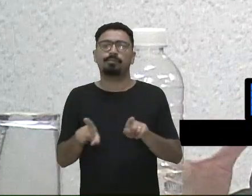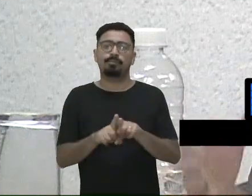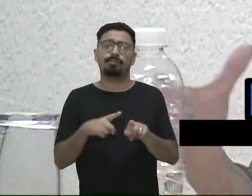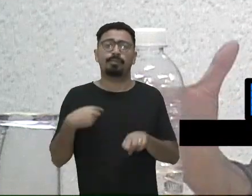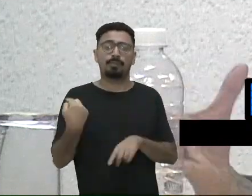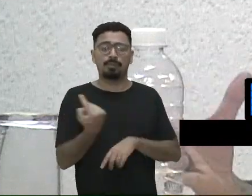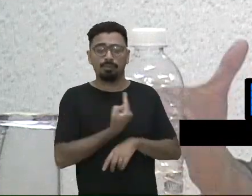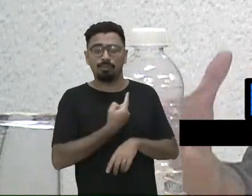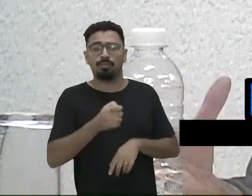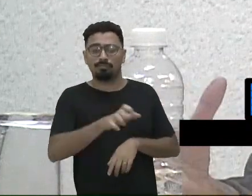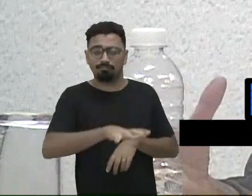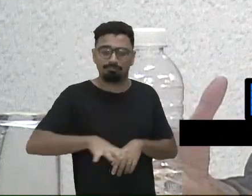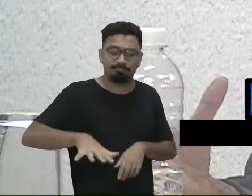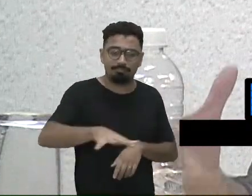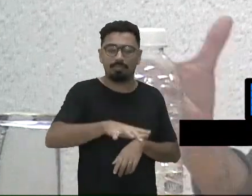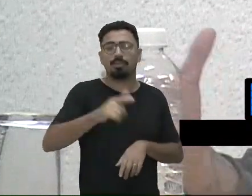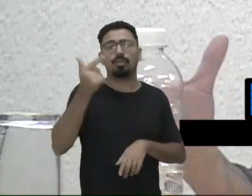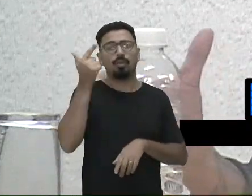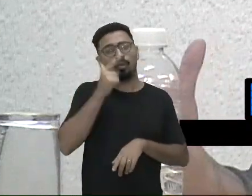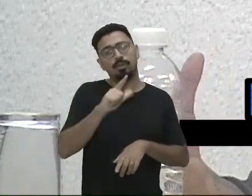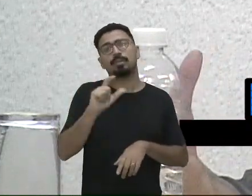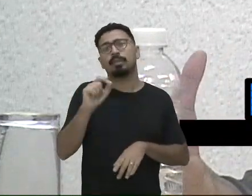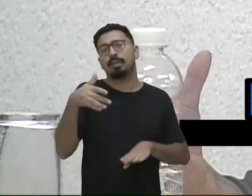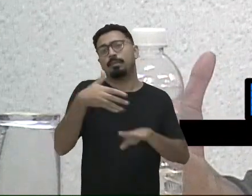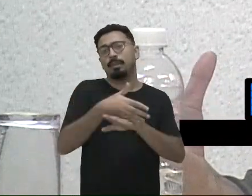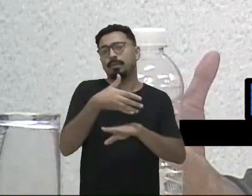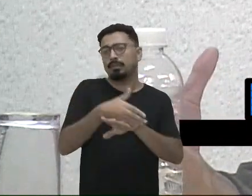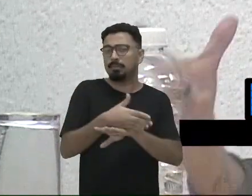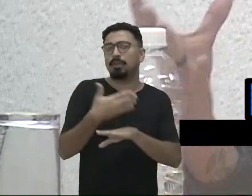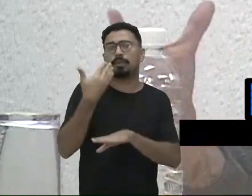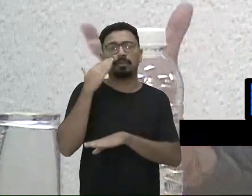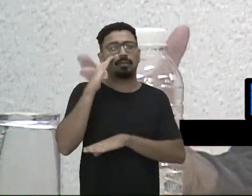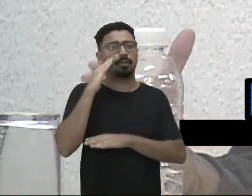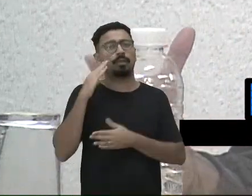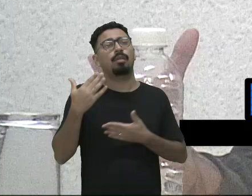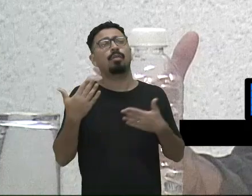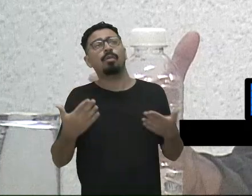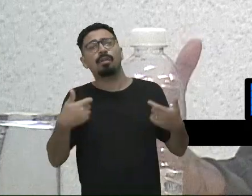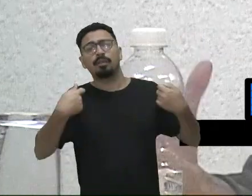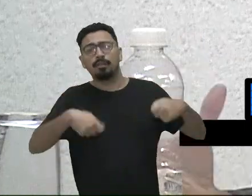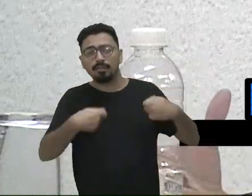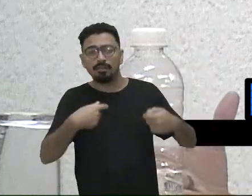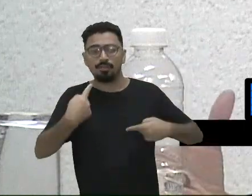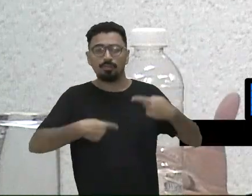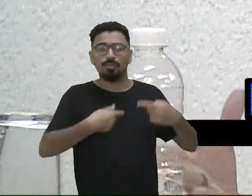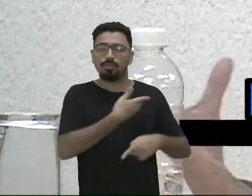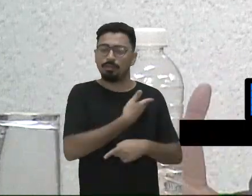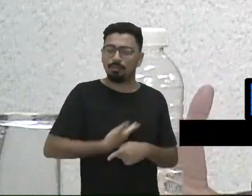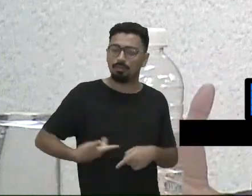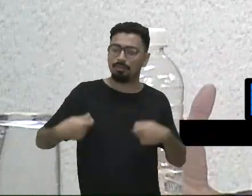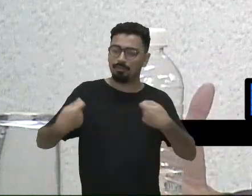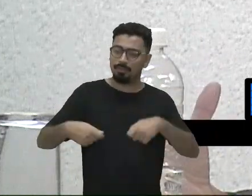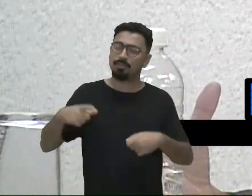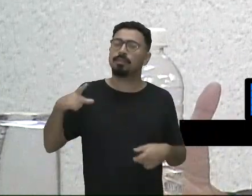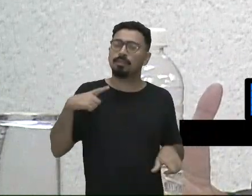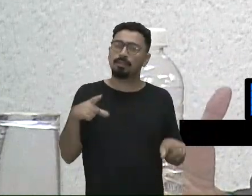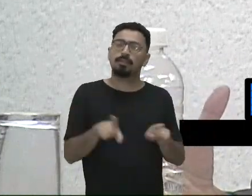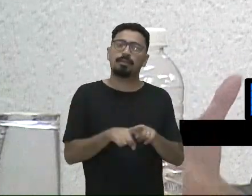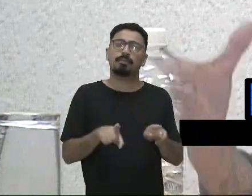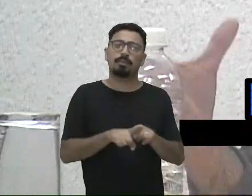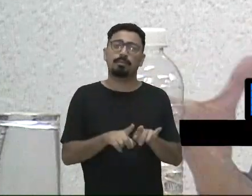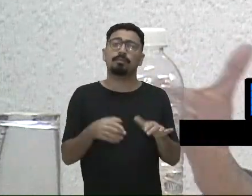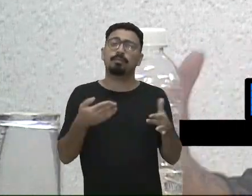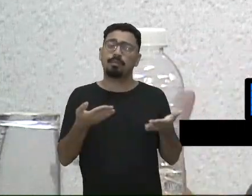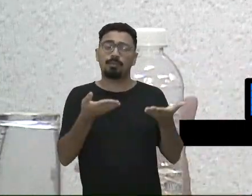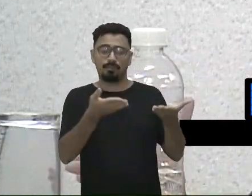espaço onde a gente vai poder entender quais são as demandas e quais políticas públicas precisam ser realizadas. E